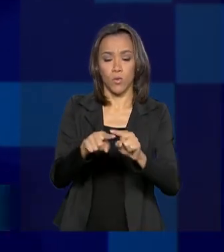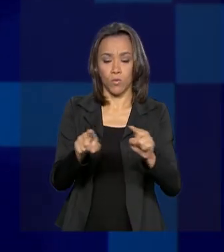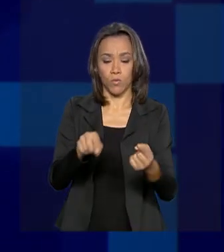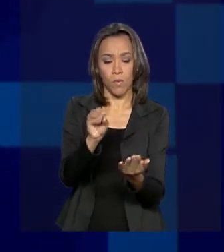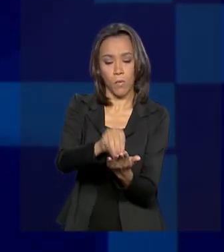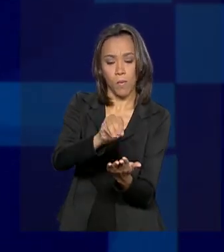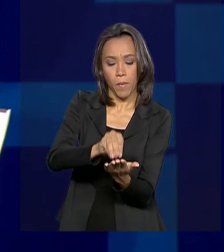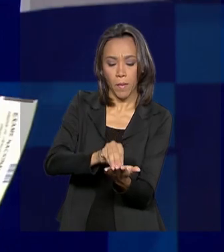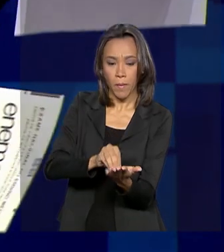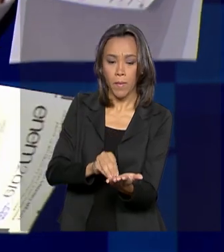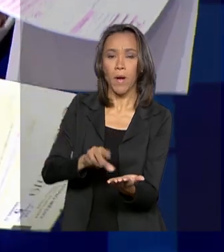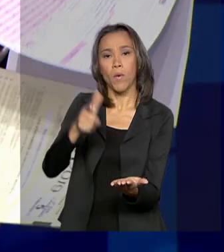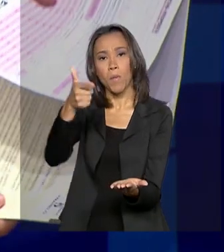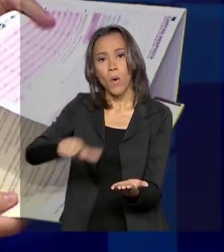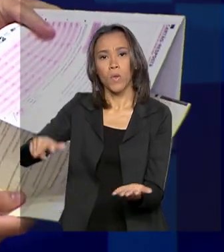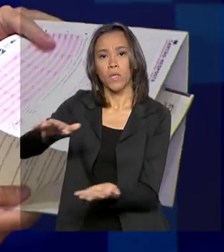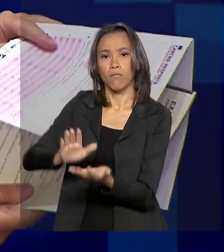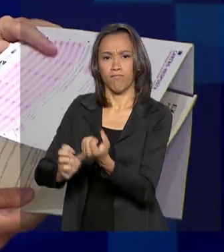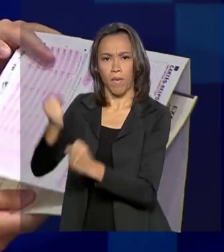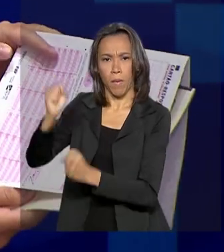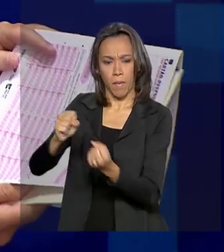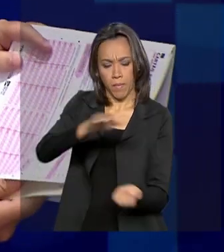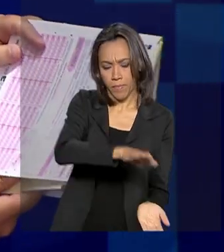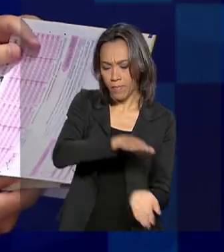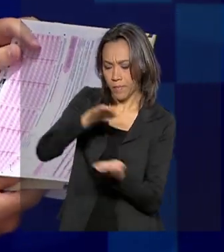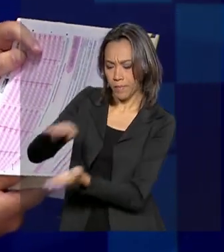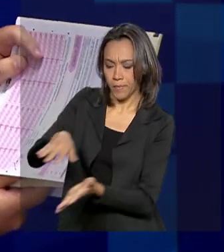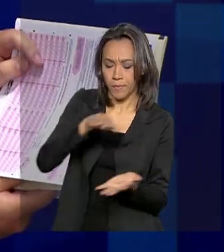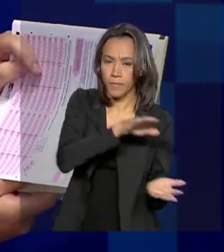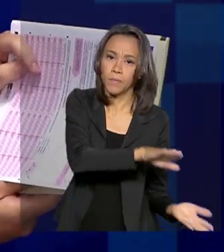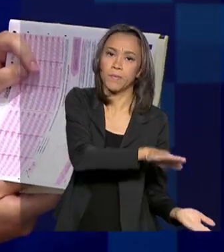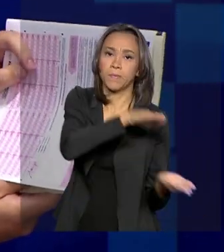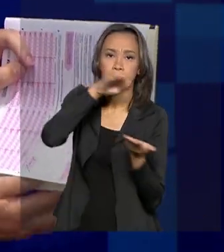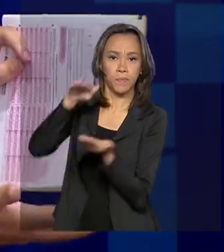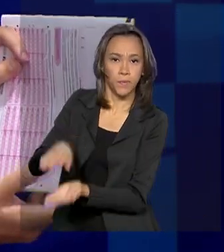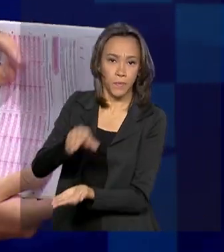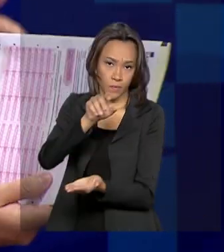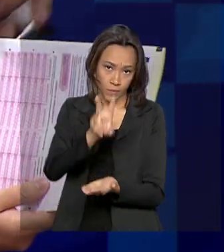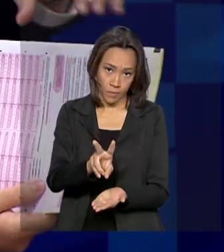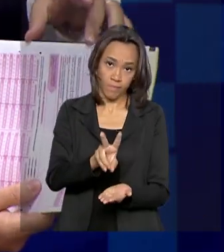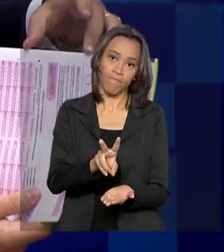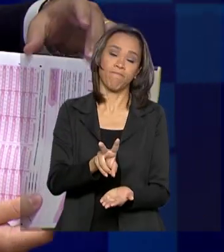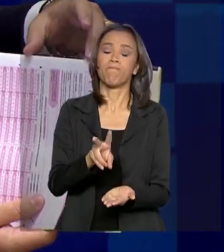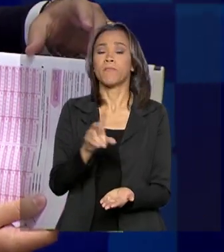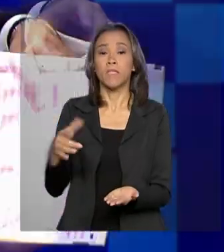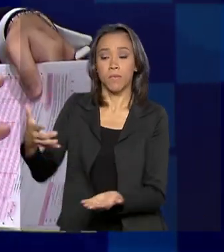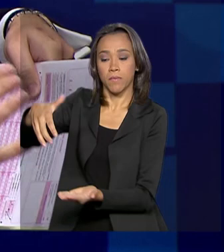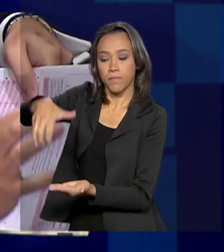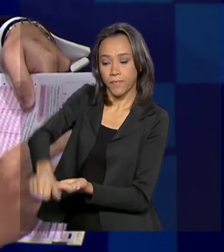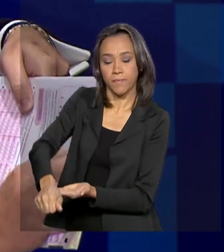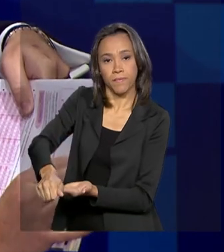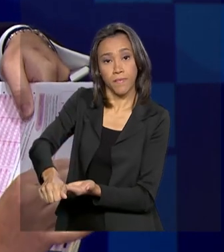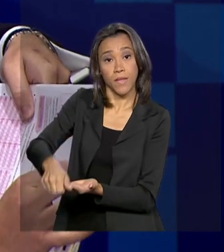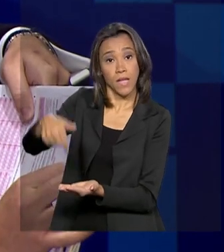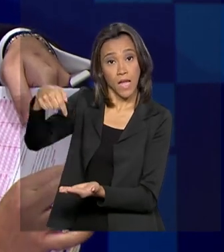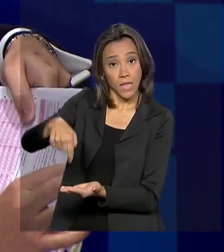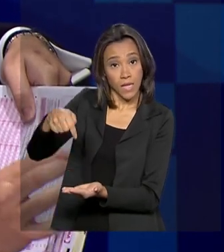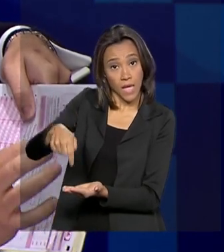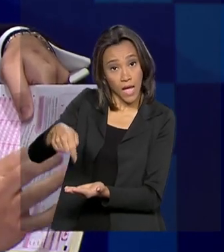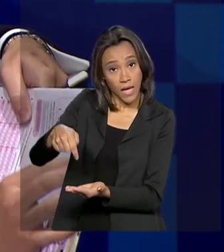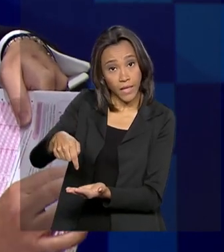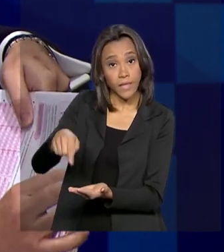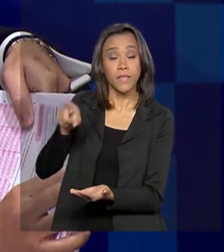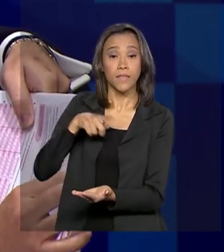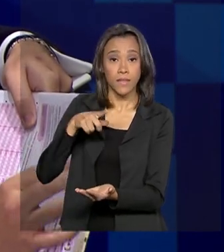outra máquina pega essa prova paz a associação com o gabarito e grampeia neste momento ao casamento